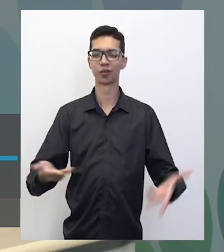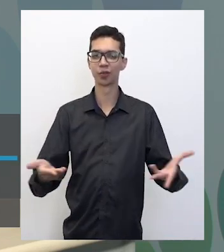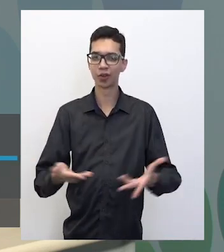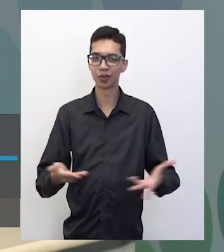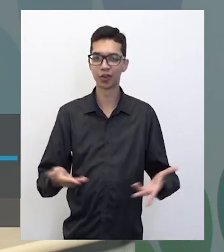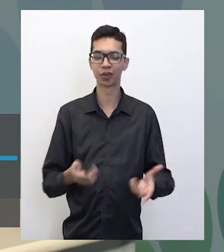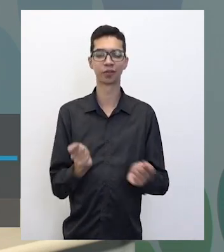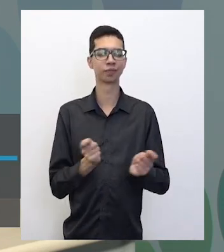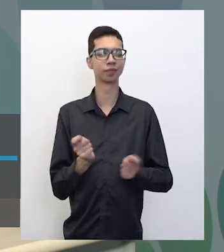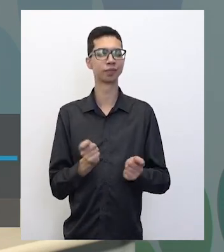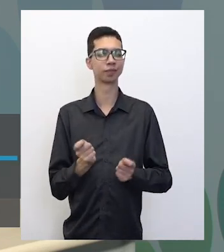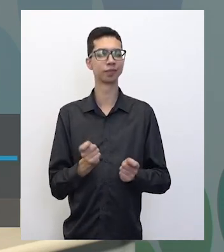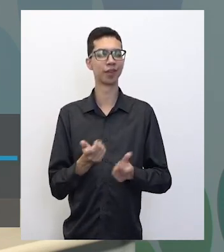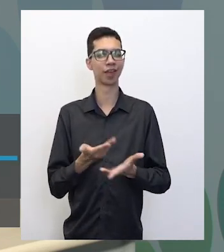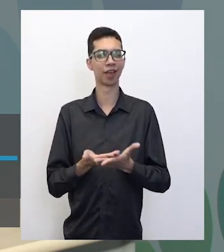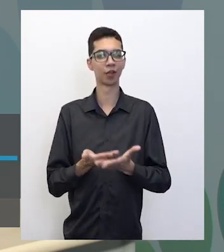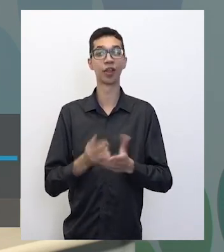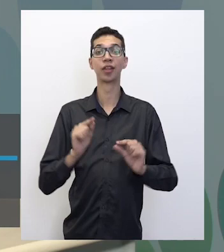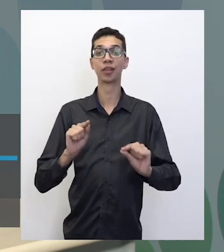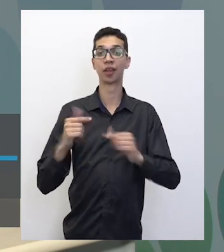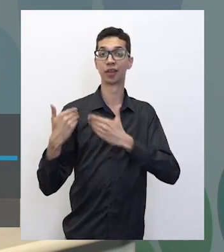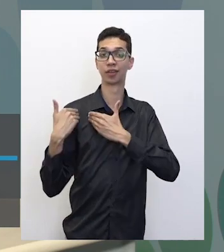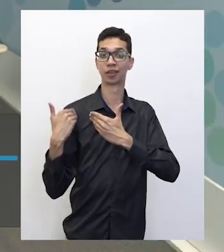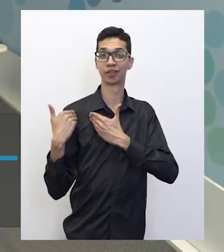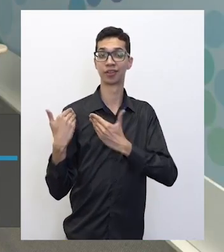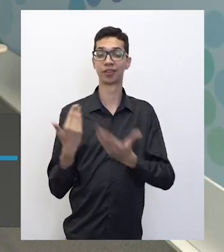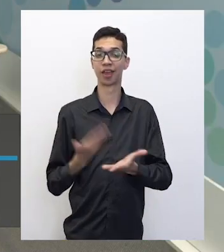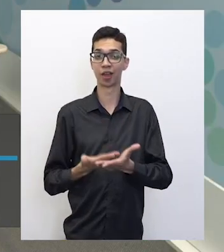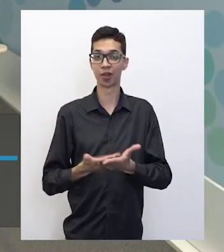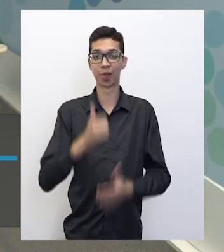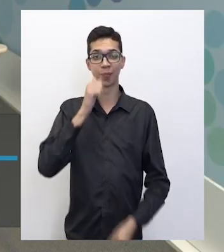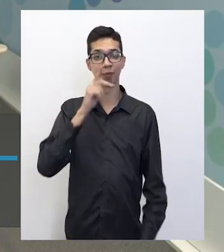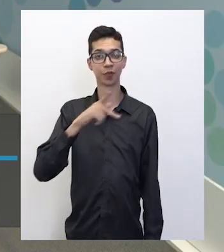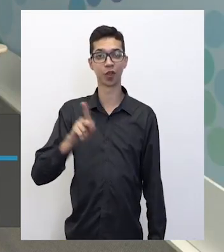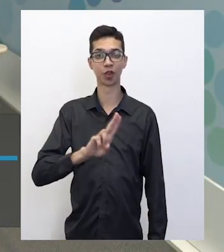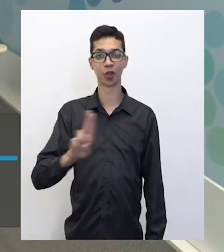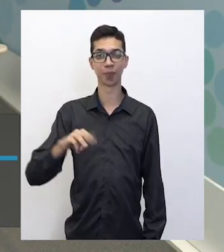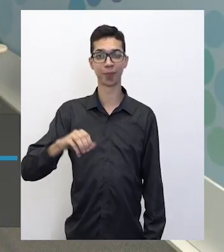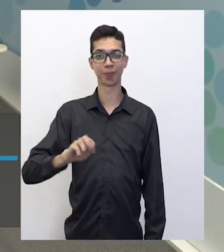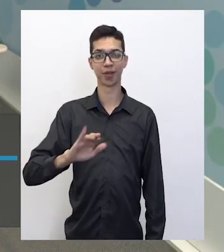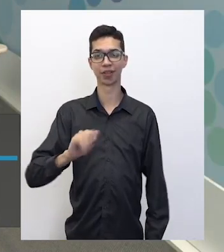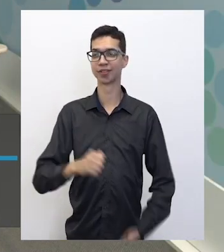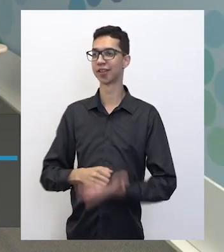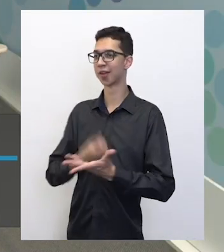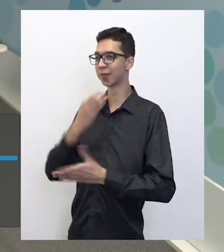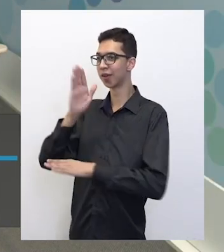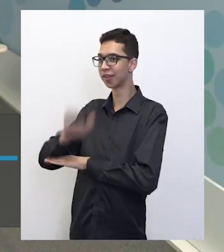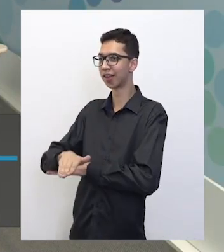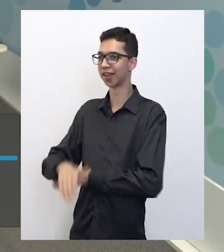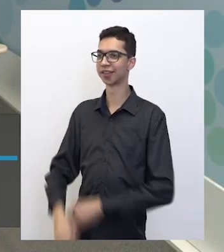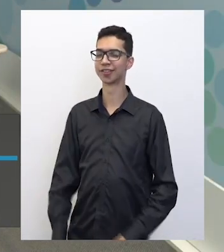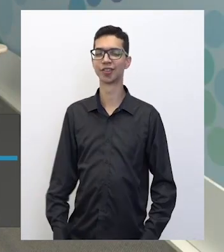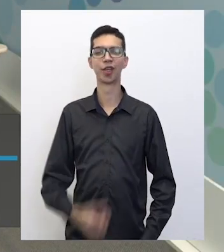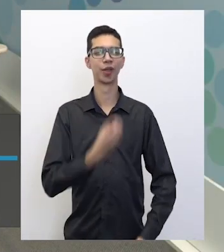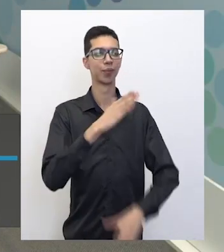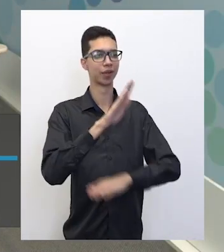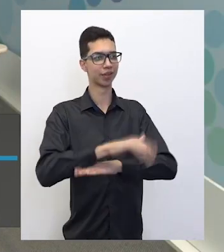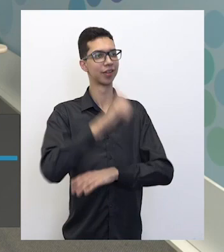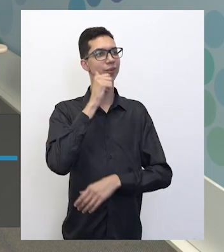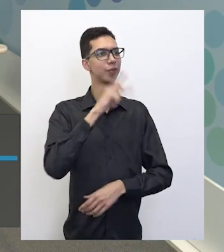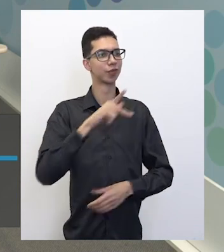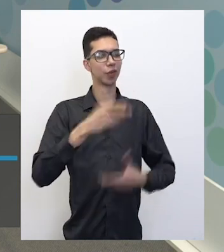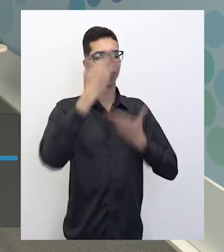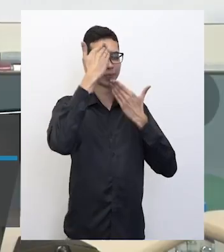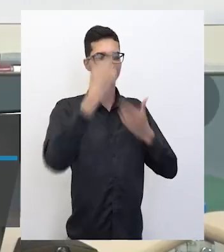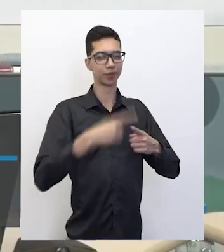quem vai ministrar essa aula hoje é a professora Márcia. Boa tarde, professora Márcia. Boa tarde, professora Fernanda. Obrigada por estar aqui conosco nessa